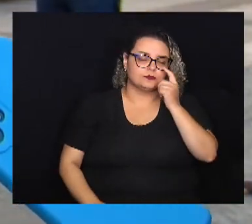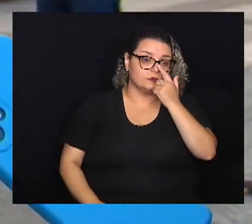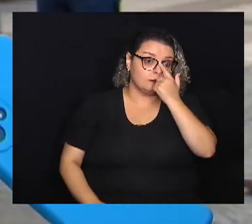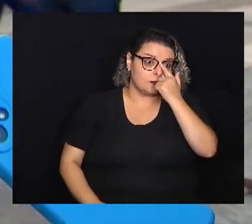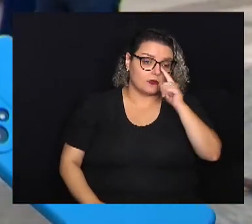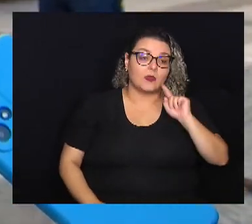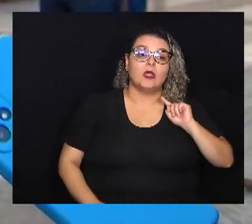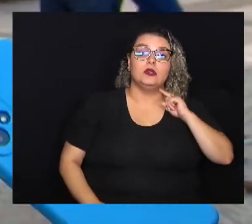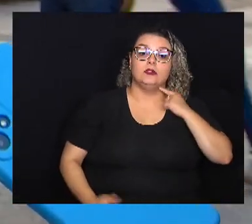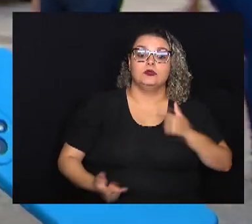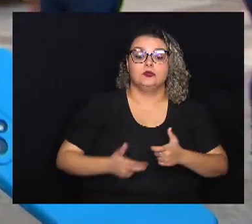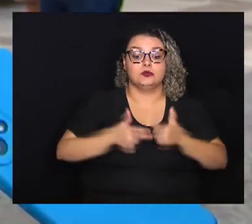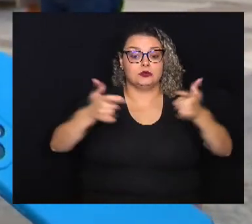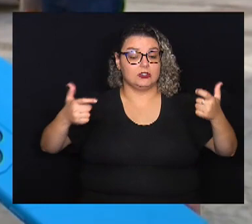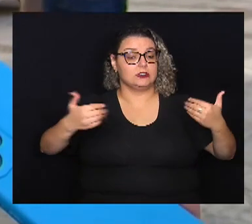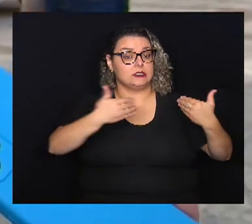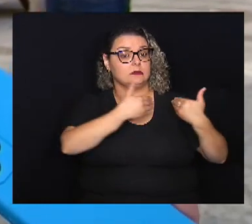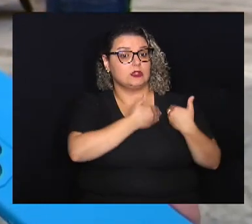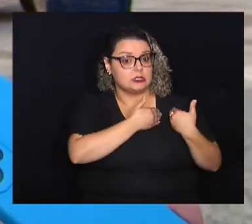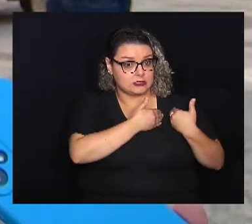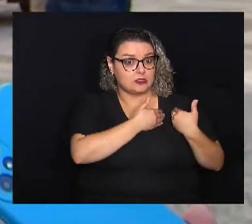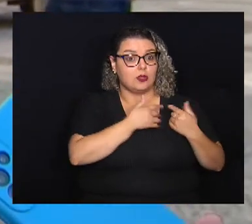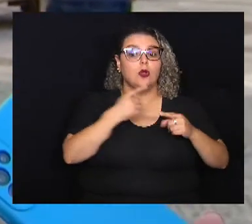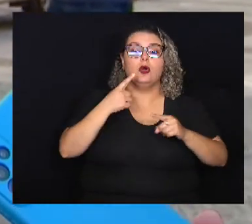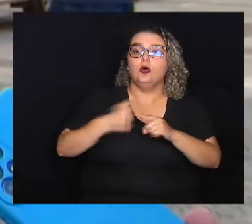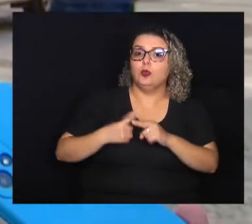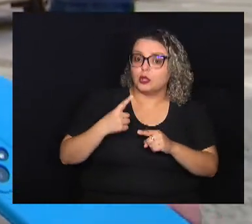responsáveis. Por quê?